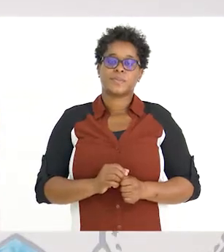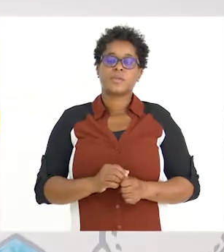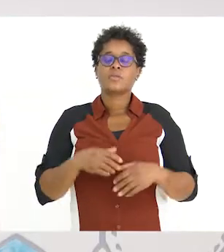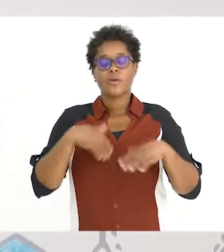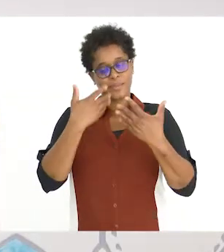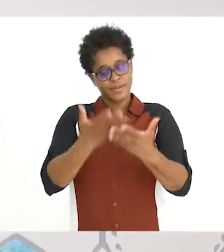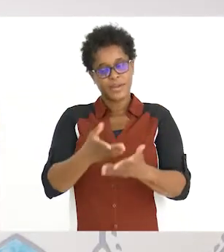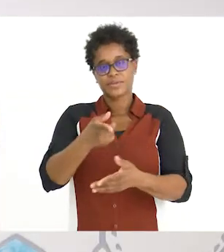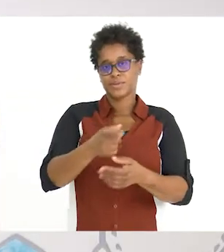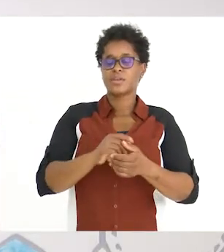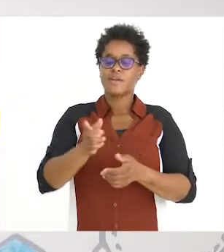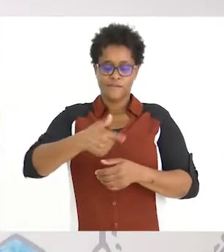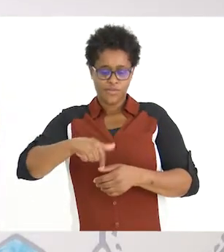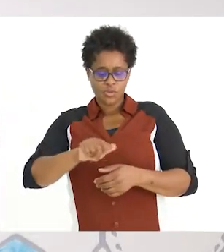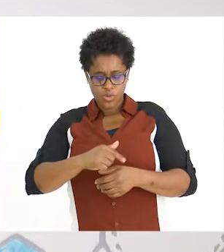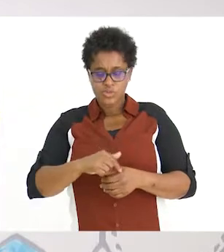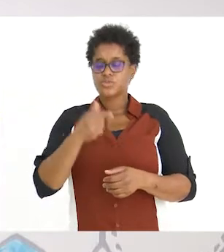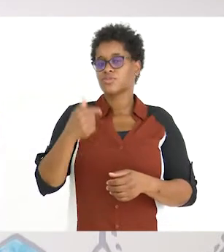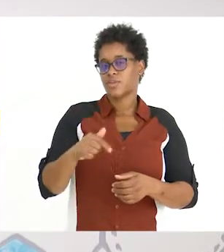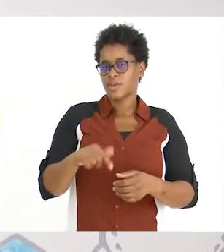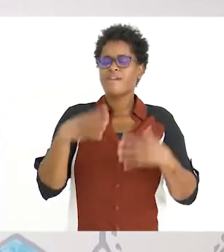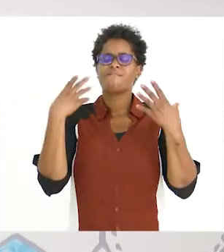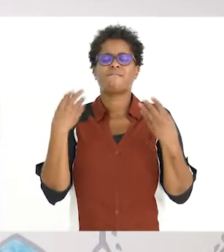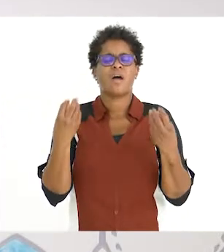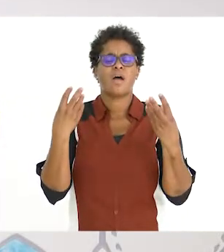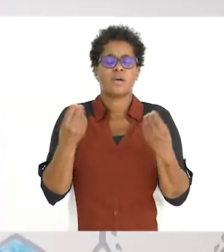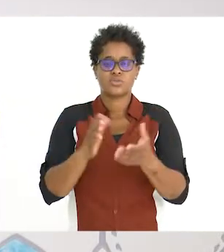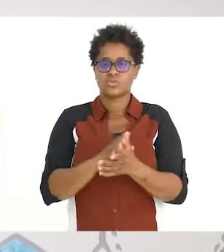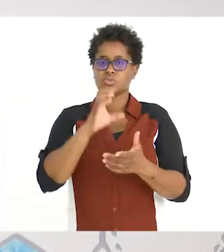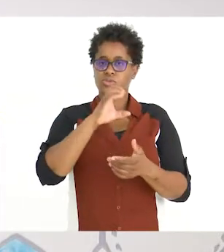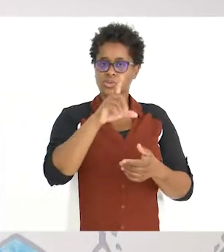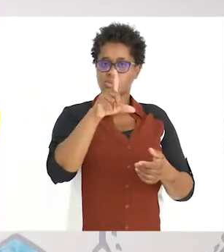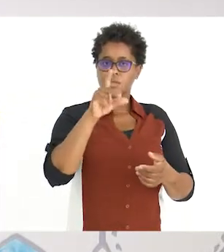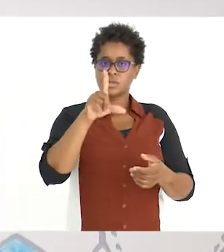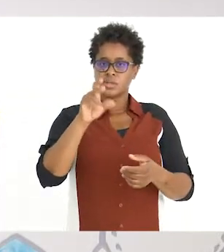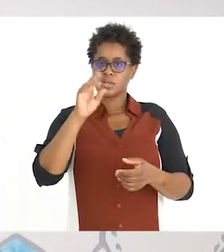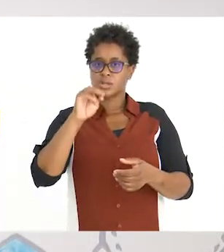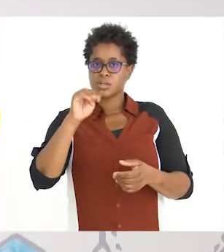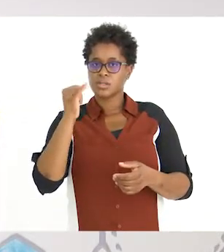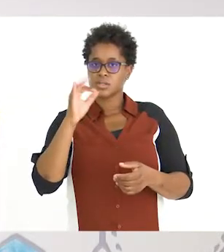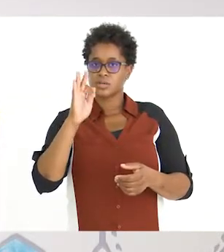Posto isto, nós temos várias classificações do trabalho.